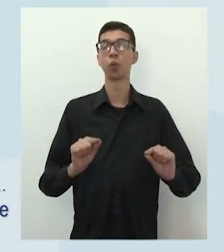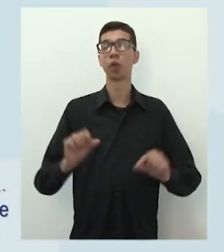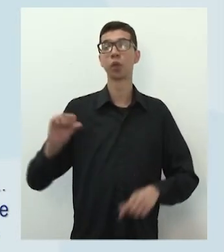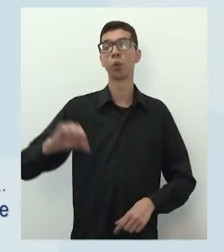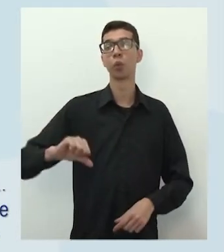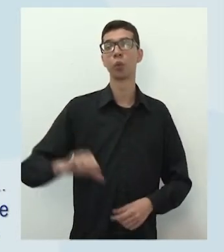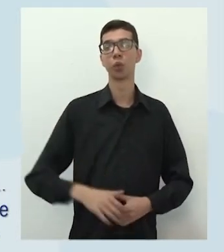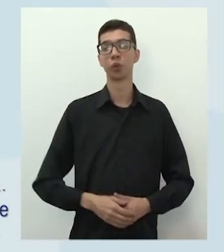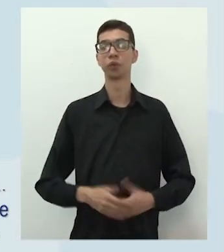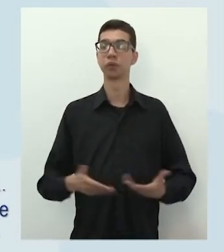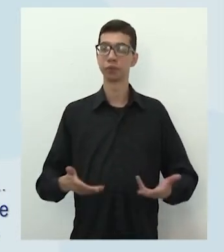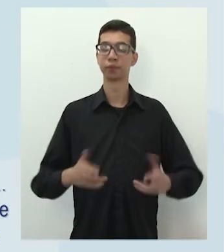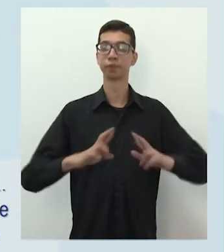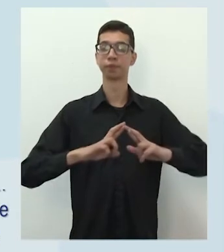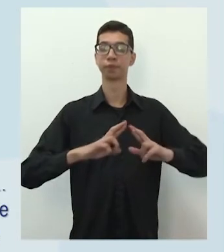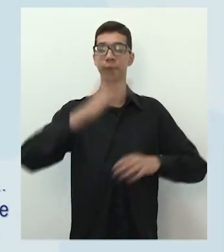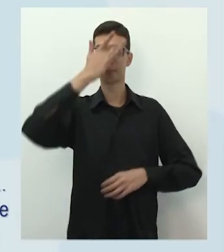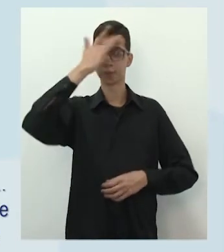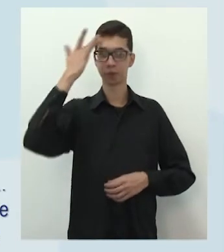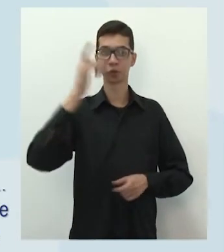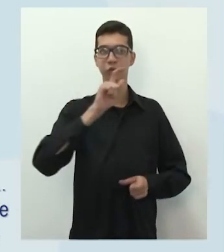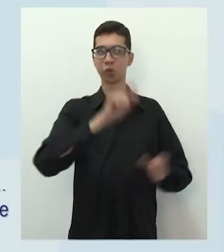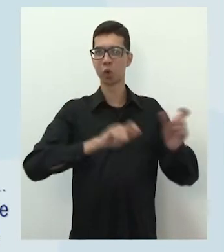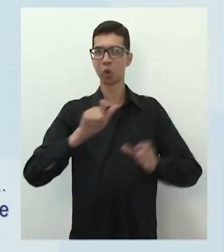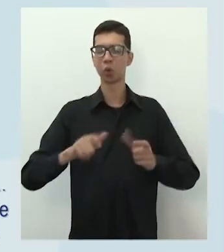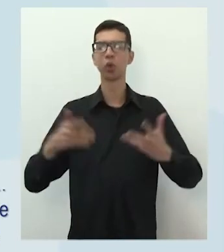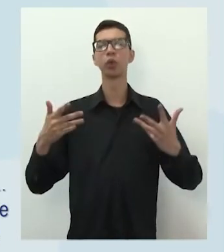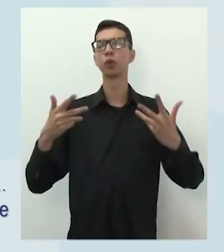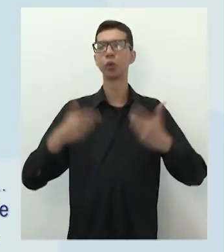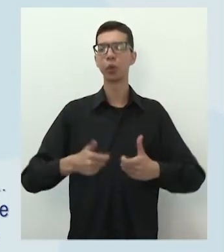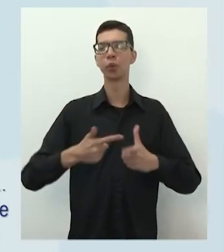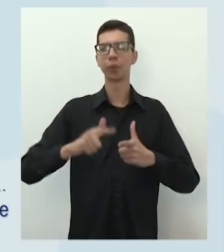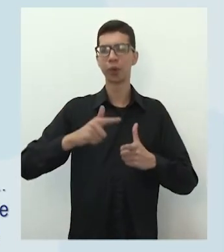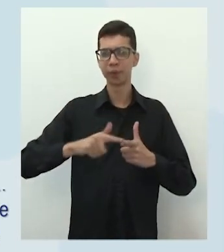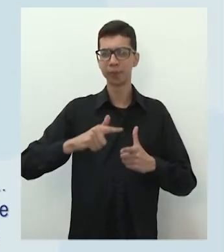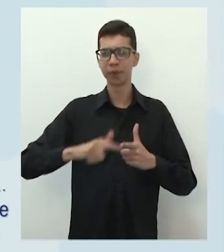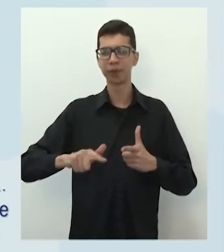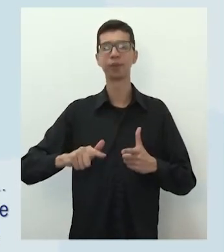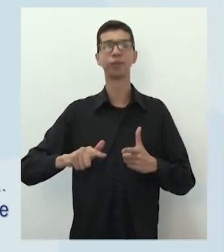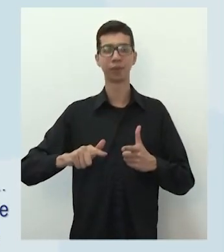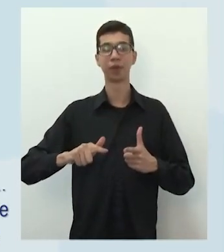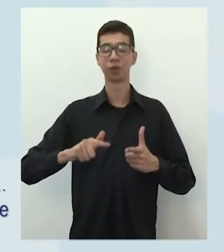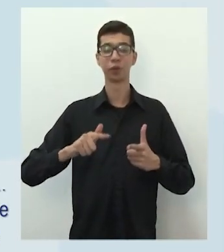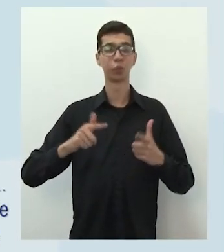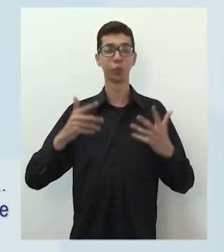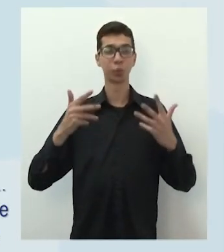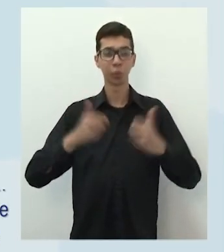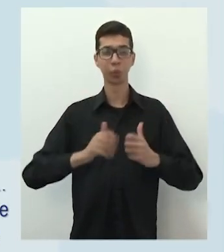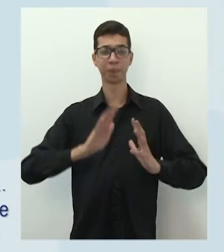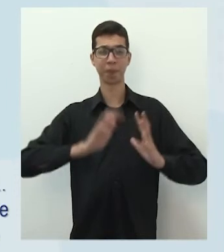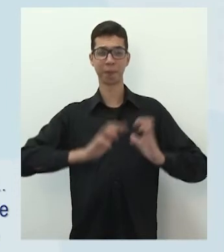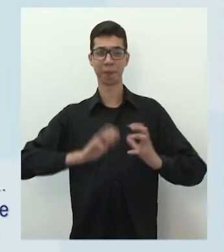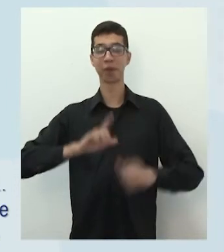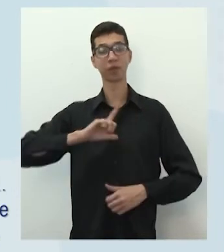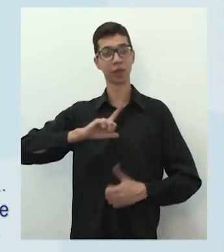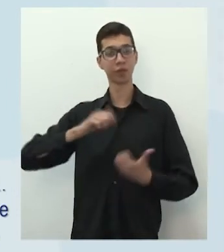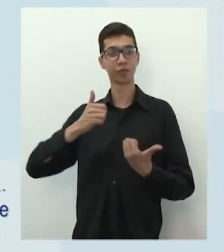adolescentes, a gente deve conversar com os nossos meninos e com as nossas meninas. Então, internet não é rede de computador coisa